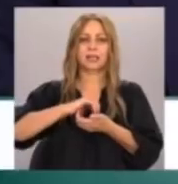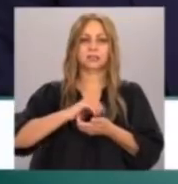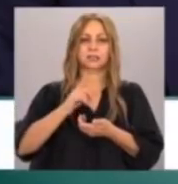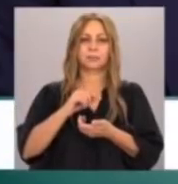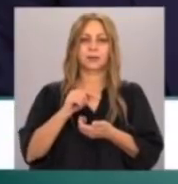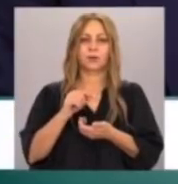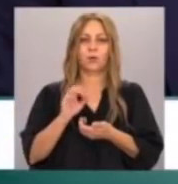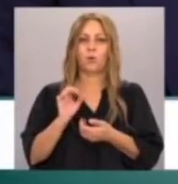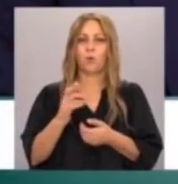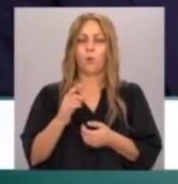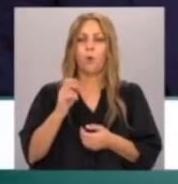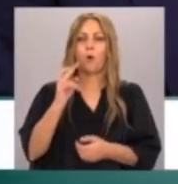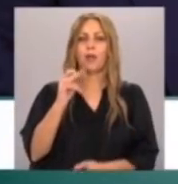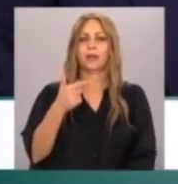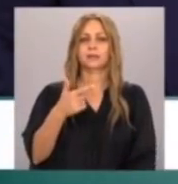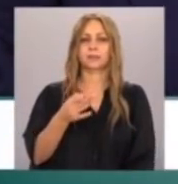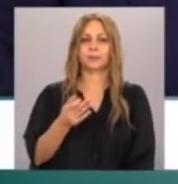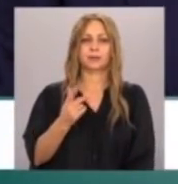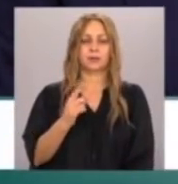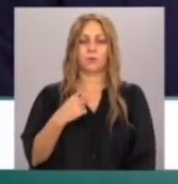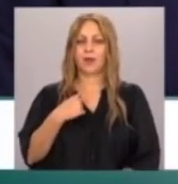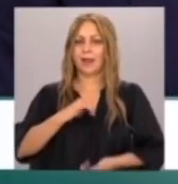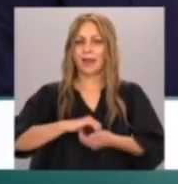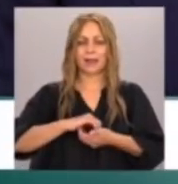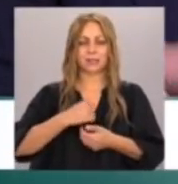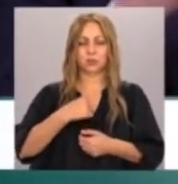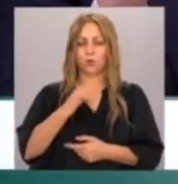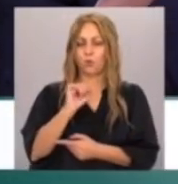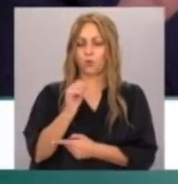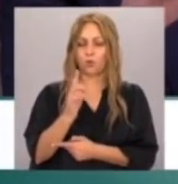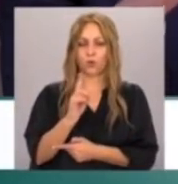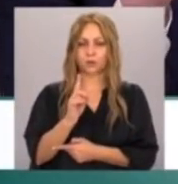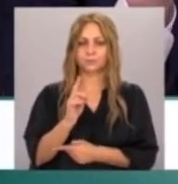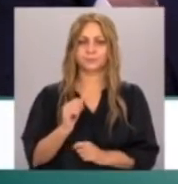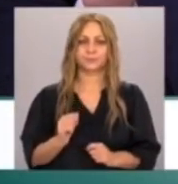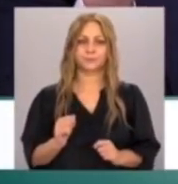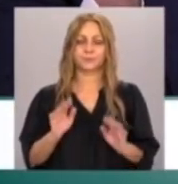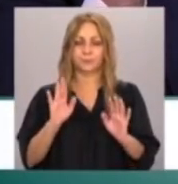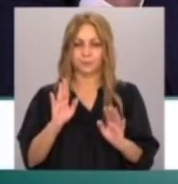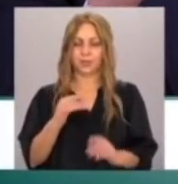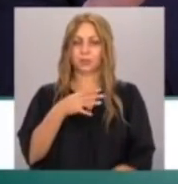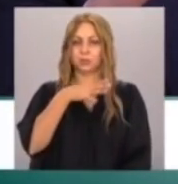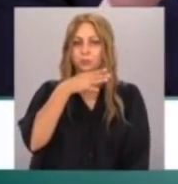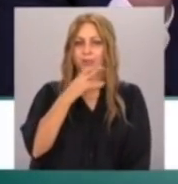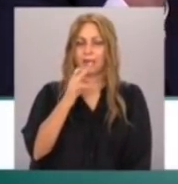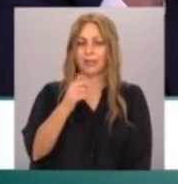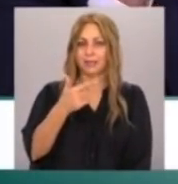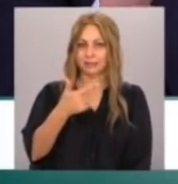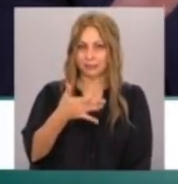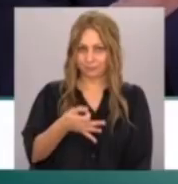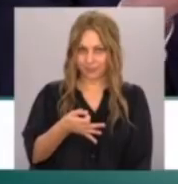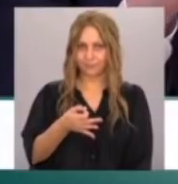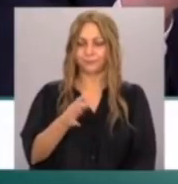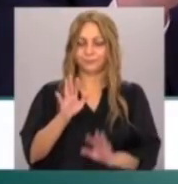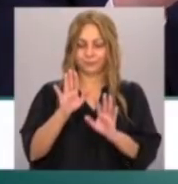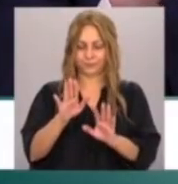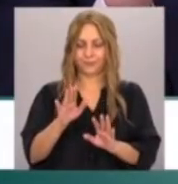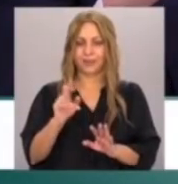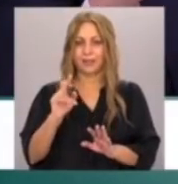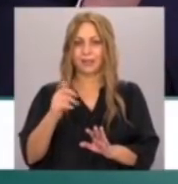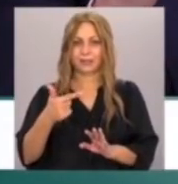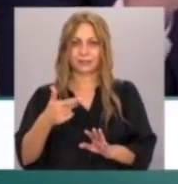automóvel RTP não a caixa não concordo porque referências RTP RTP